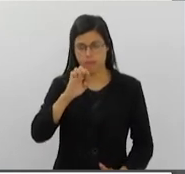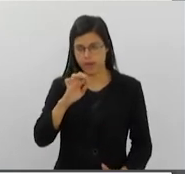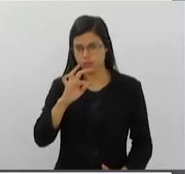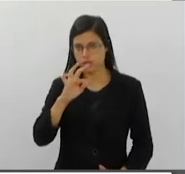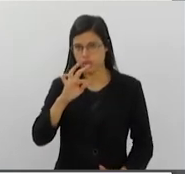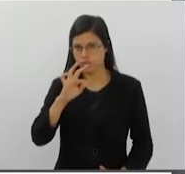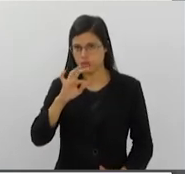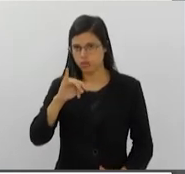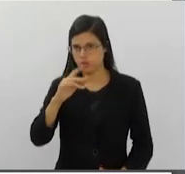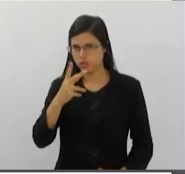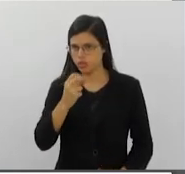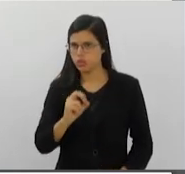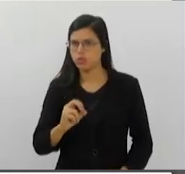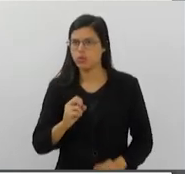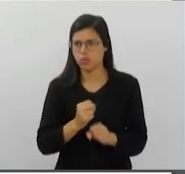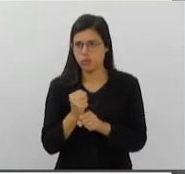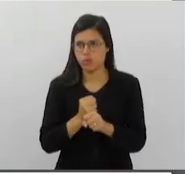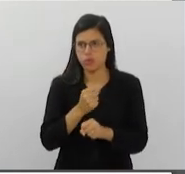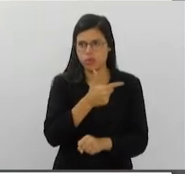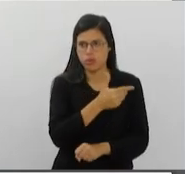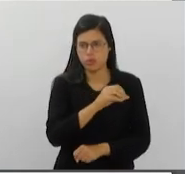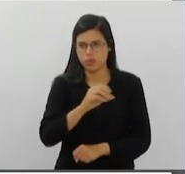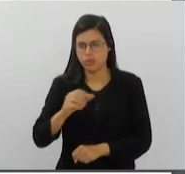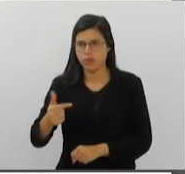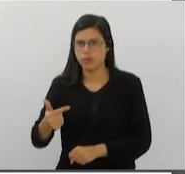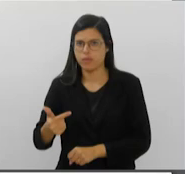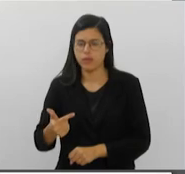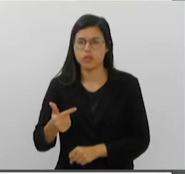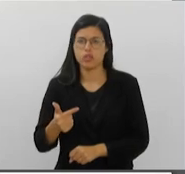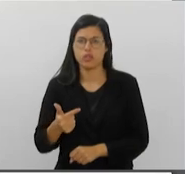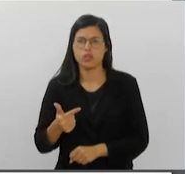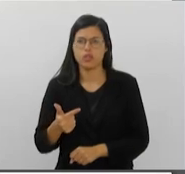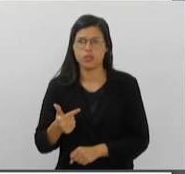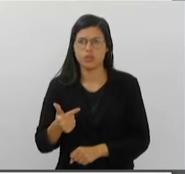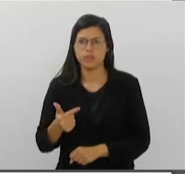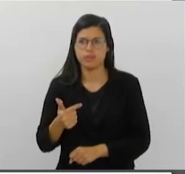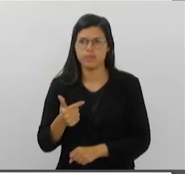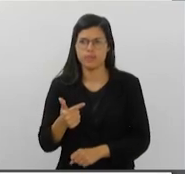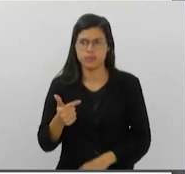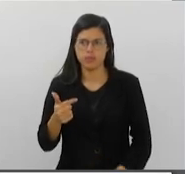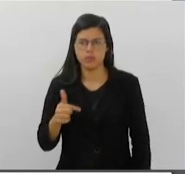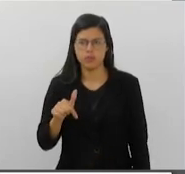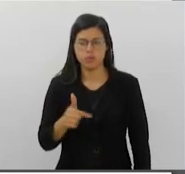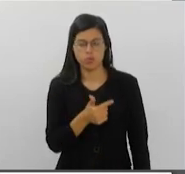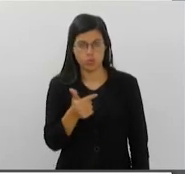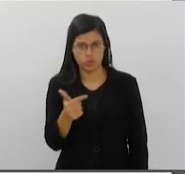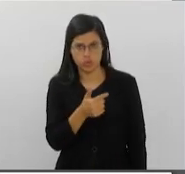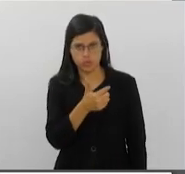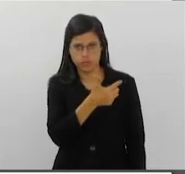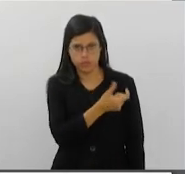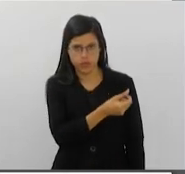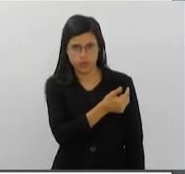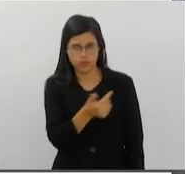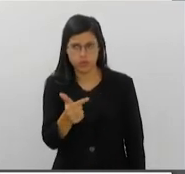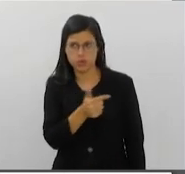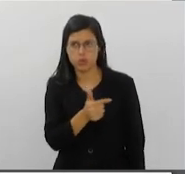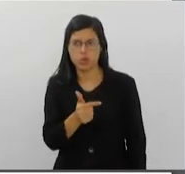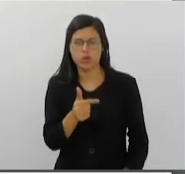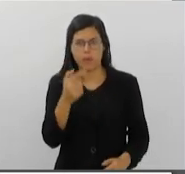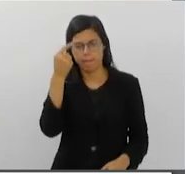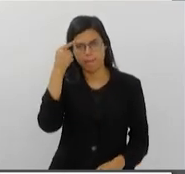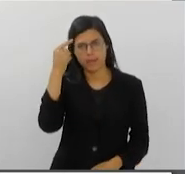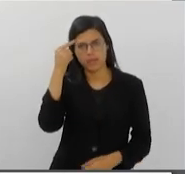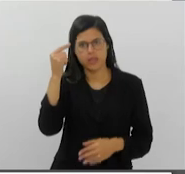propostas voltadas para a esfera municipal, enquanto a de 2022 já pensava na escala estadual e na escala nacional, né, com